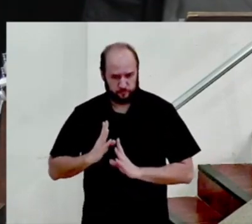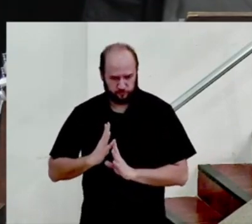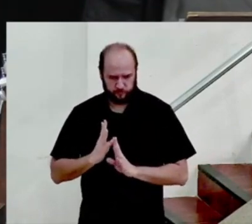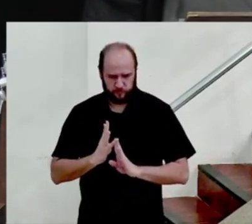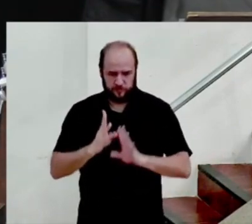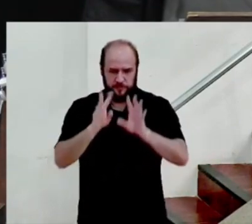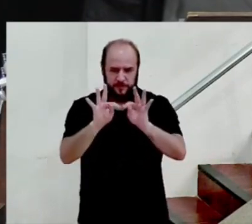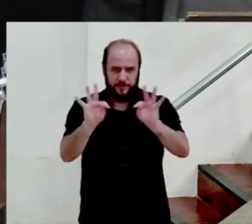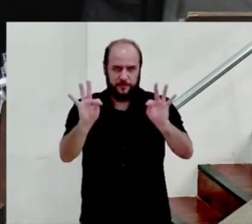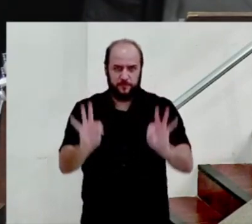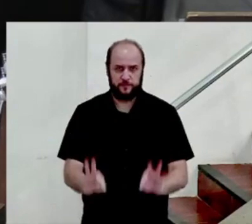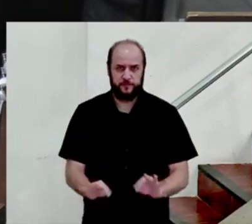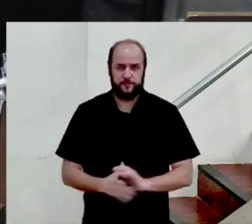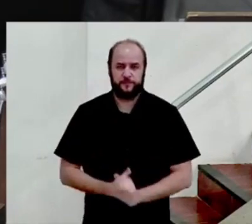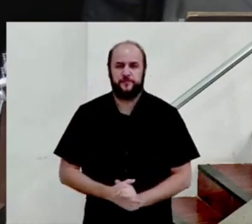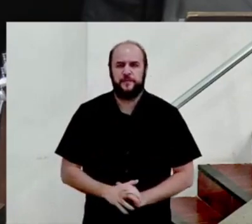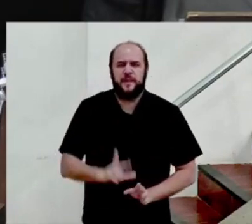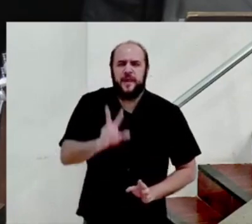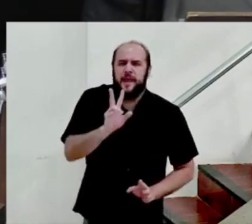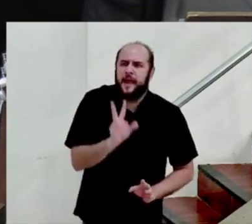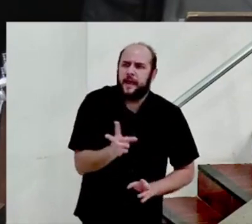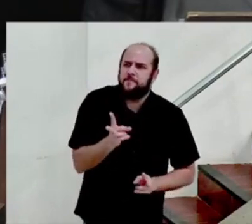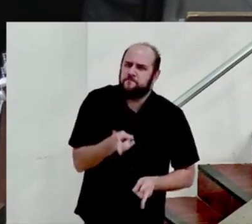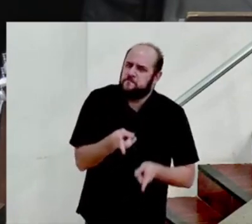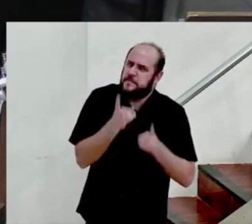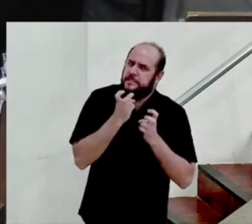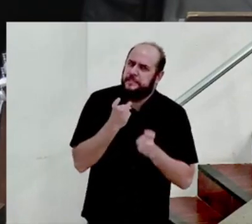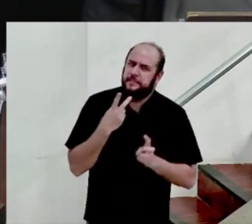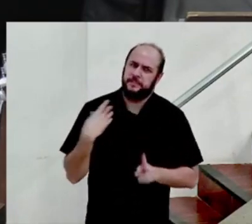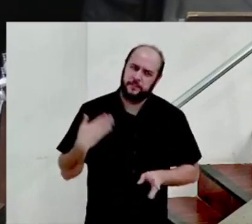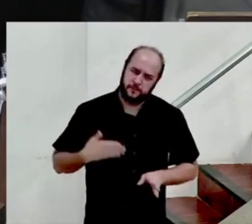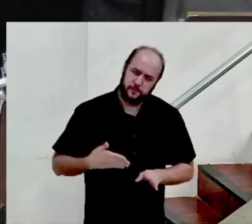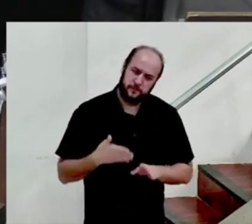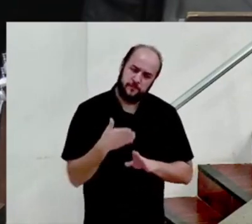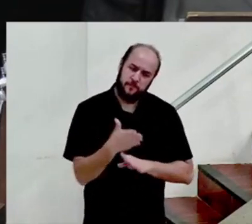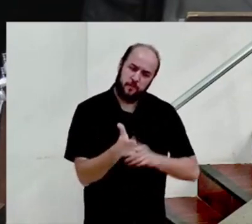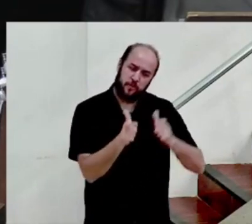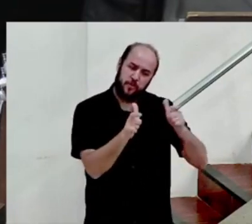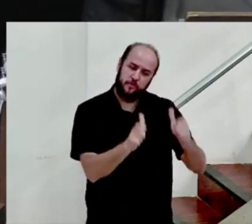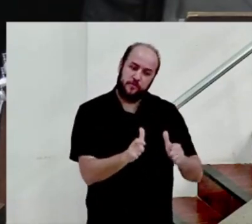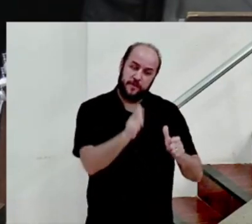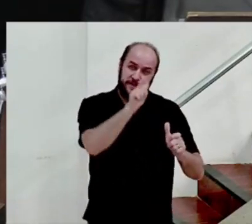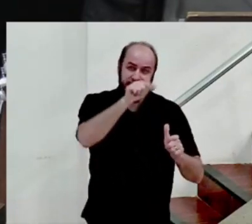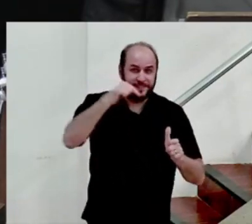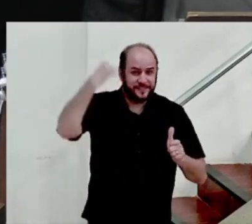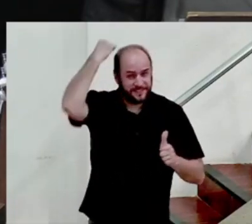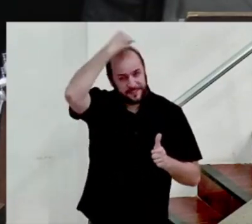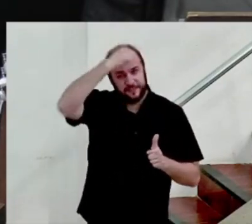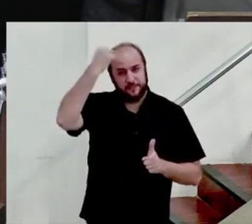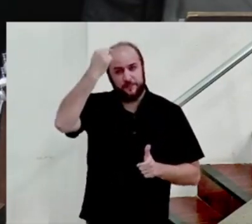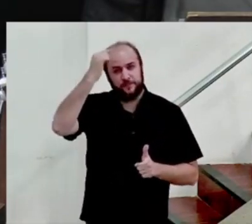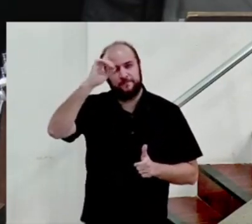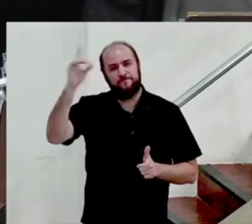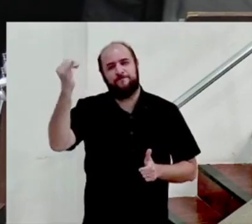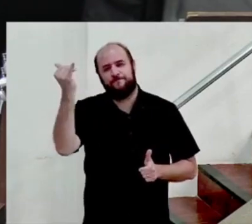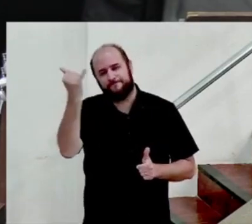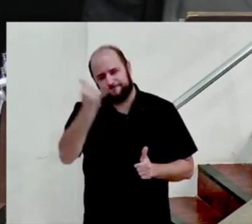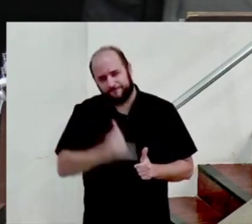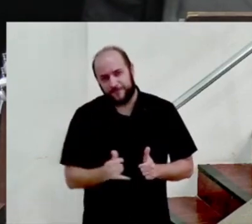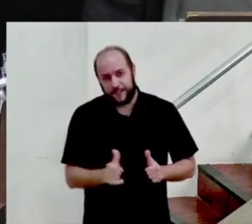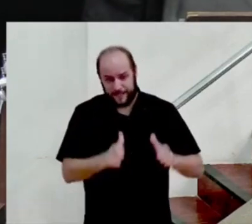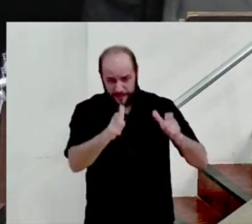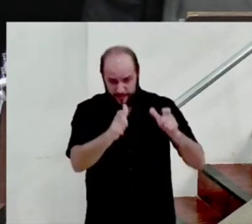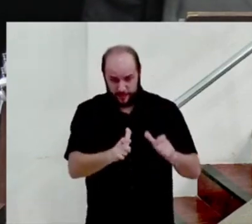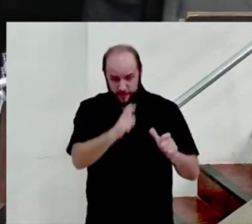tabernáculo. É como alguém que reconhece que está indo para um santuário. E o Senhor disse que seria por meio desse